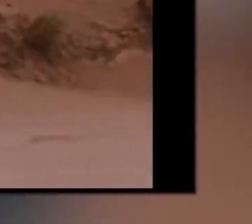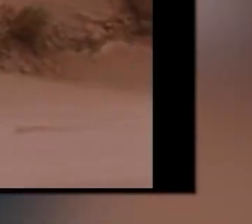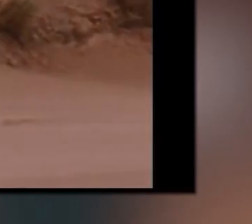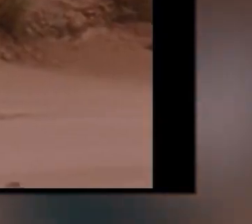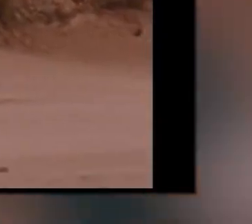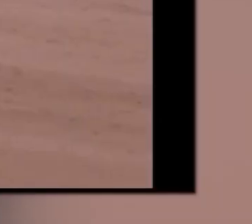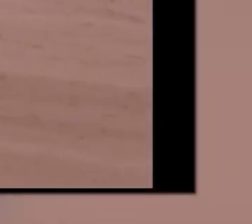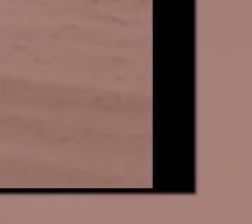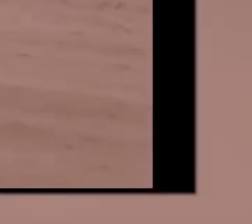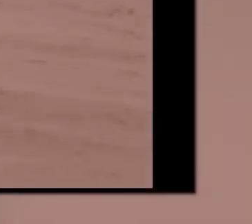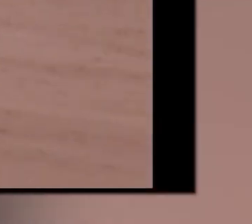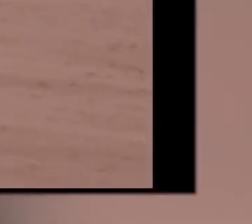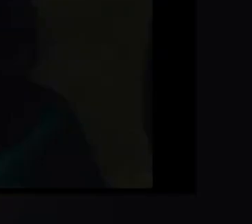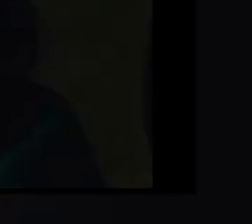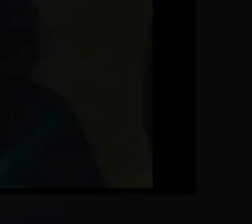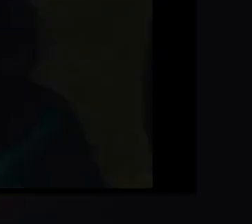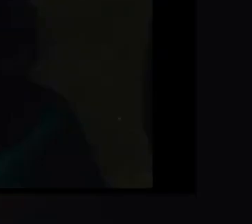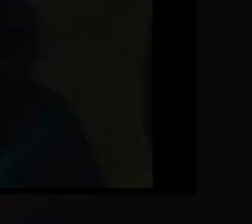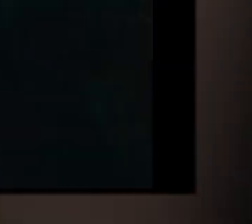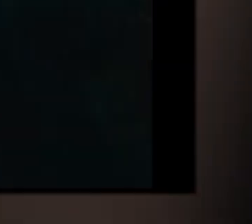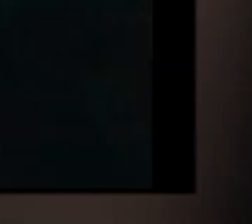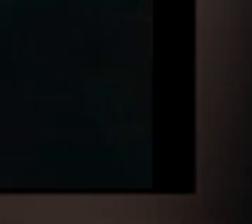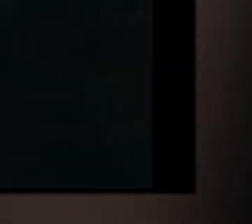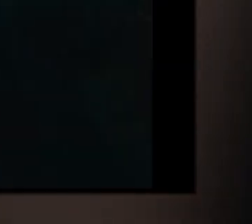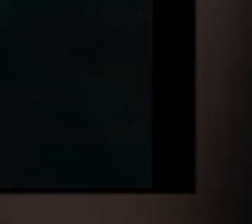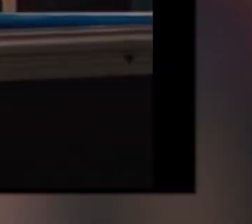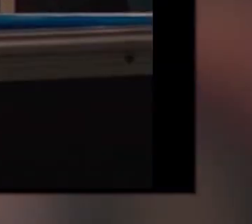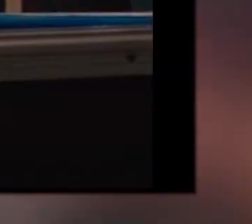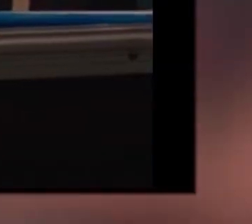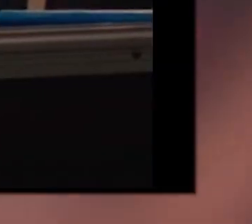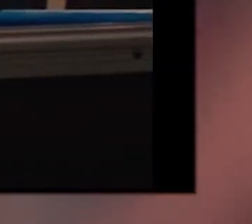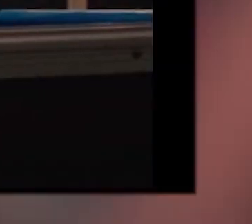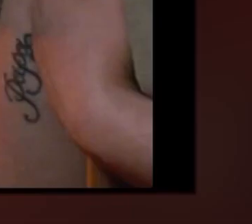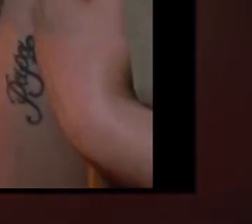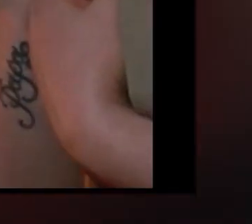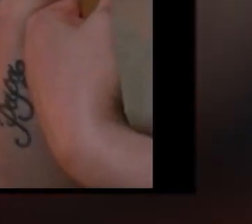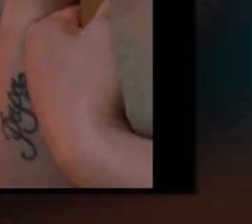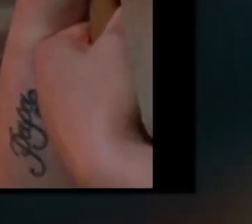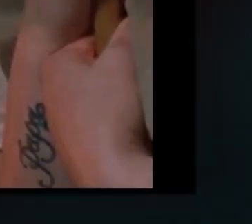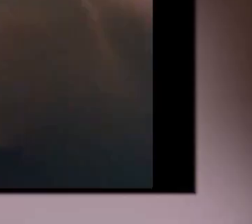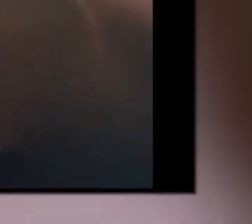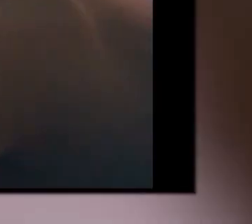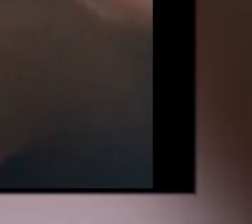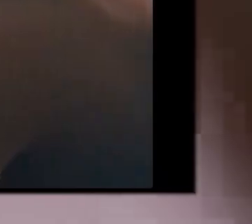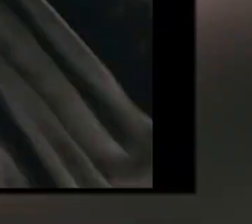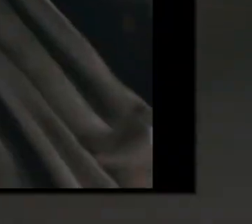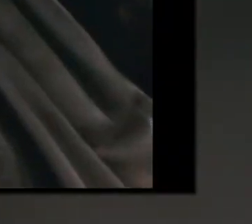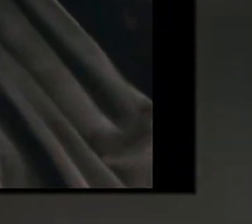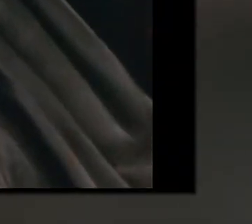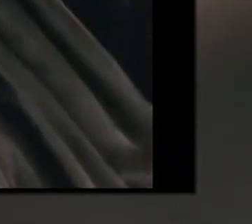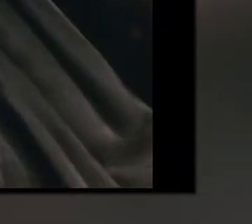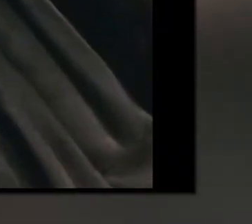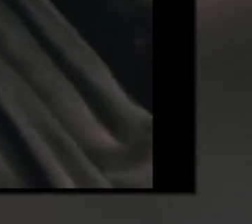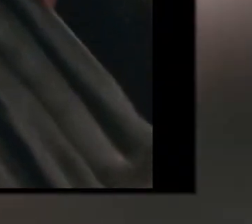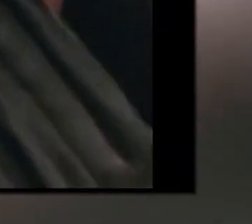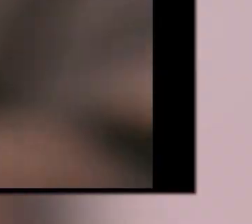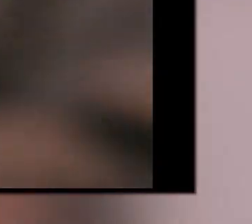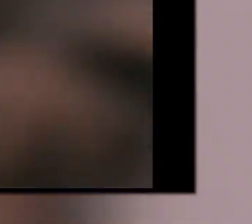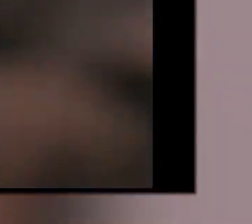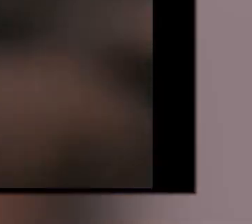I'm damaged. And in a way you're not. At least you don't have to be. I don't have to be, then why do you?